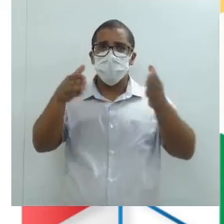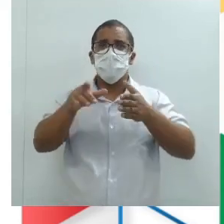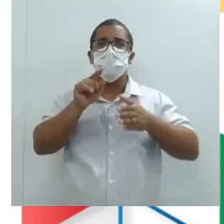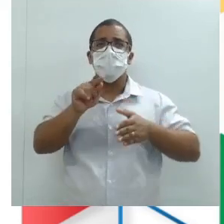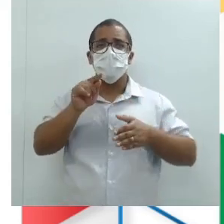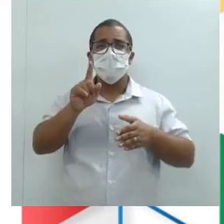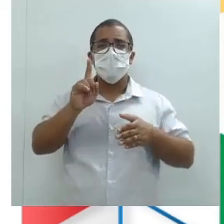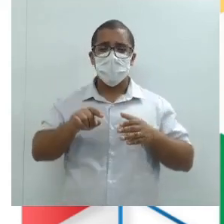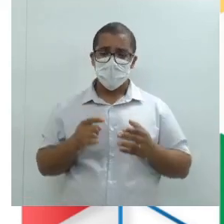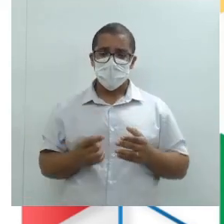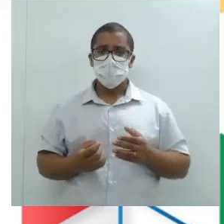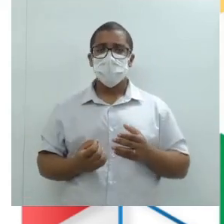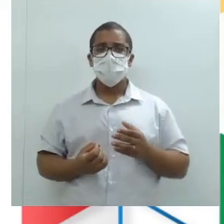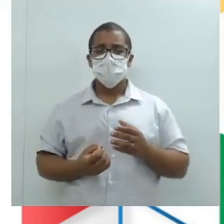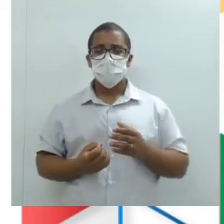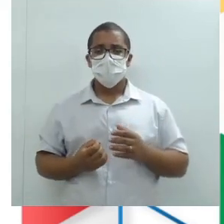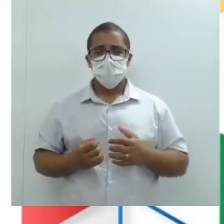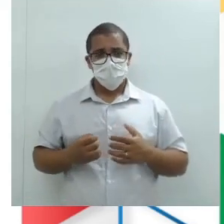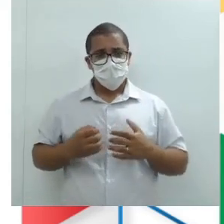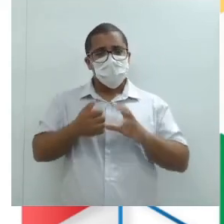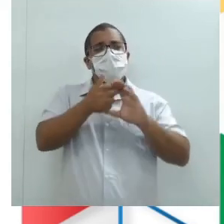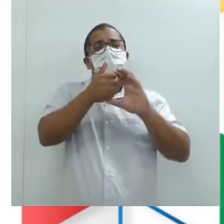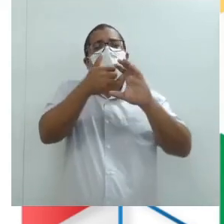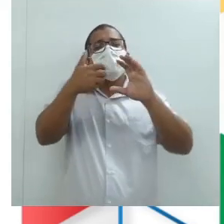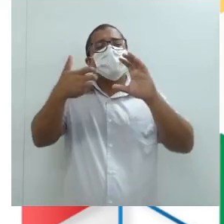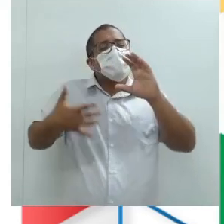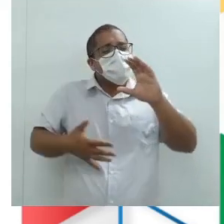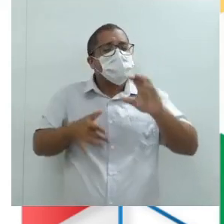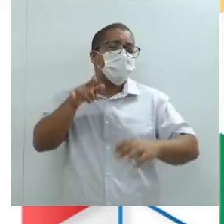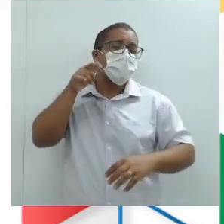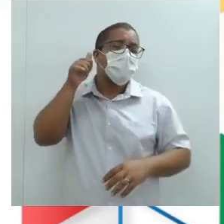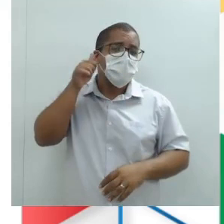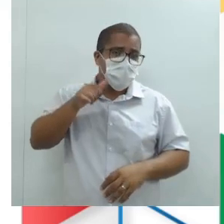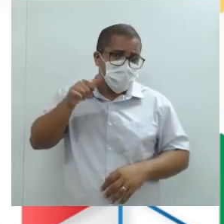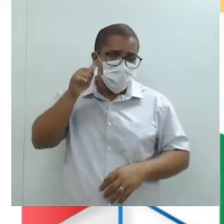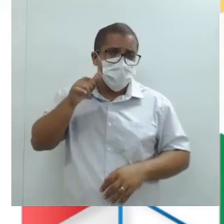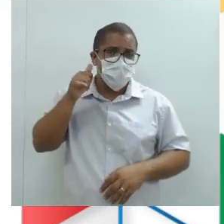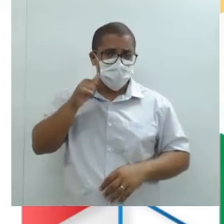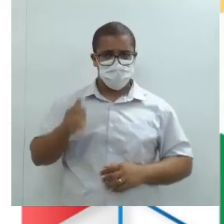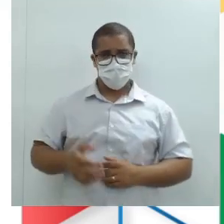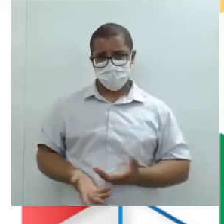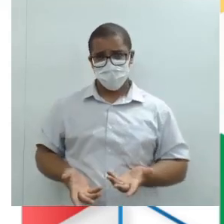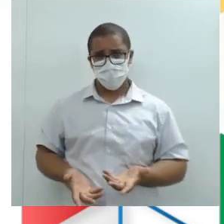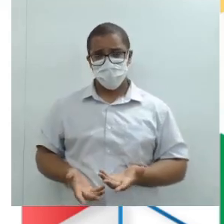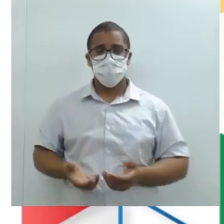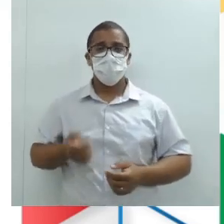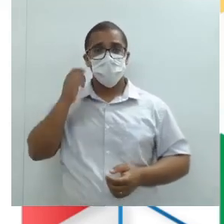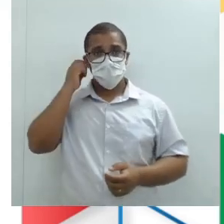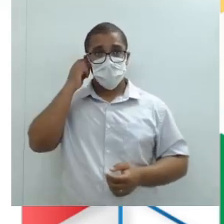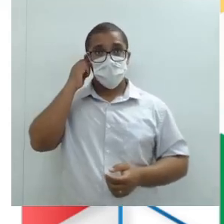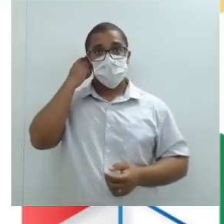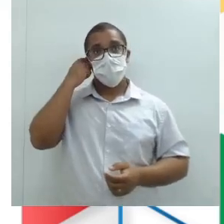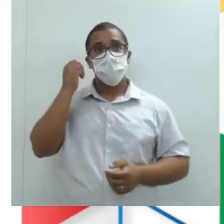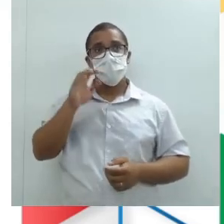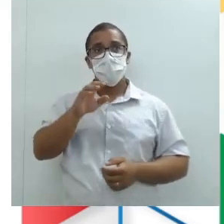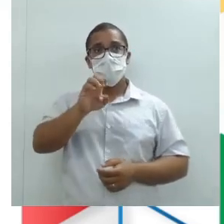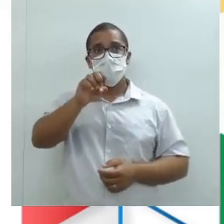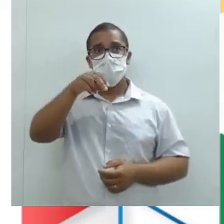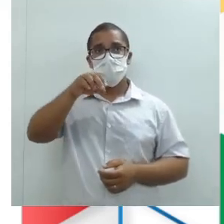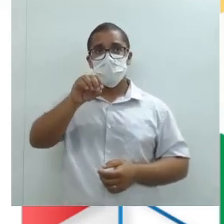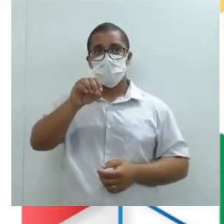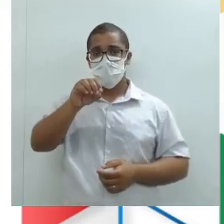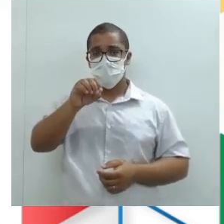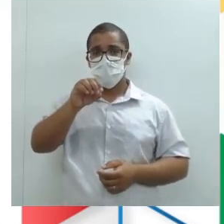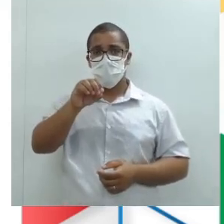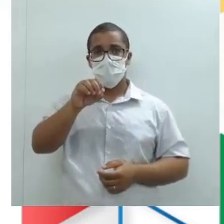com o desenvolvimento dos caracteres sexuais secundários femininos. Já o sistema endócrino e o